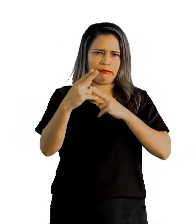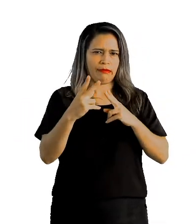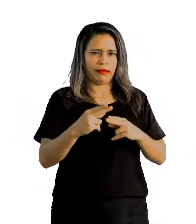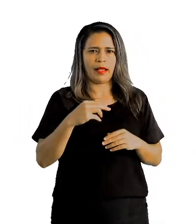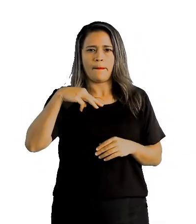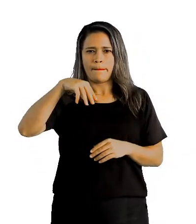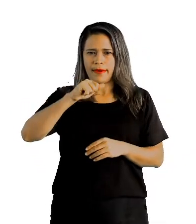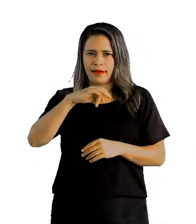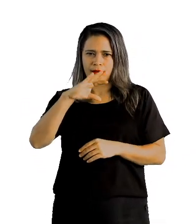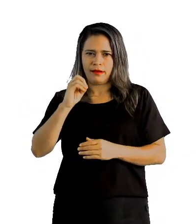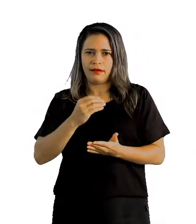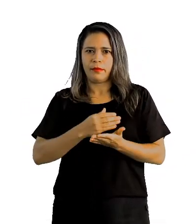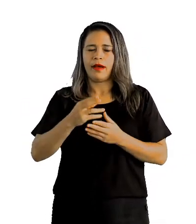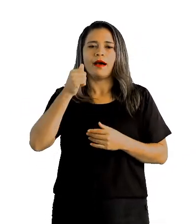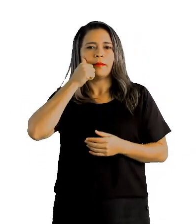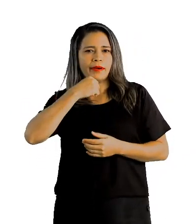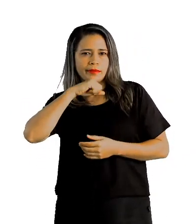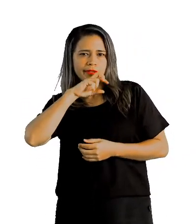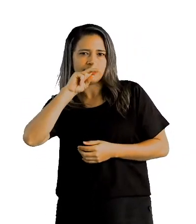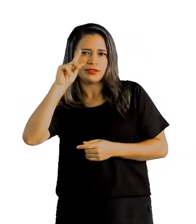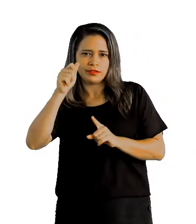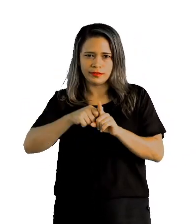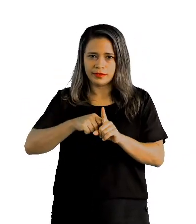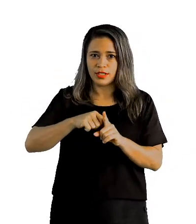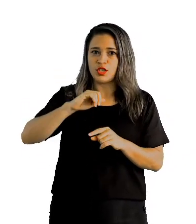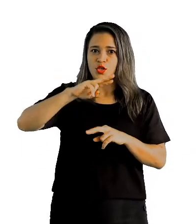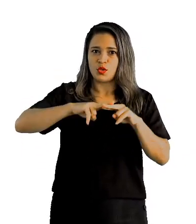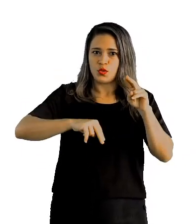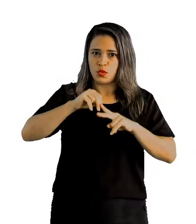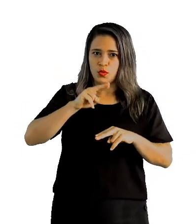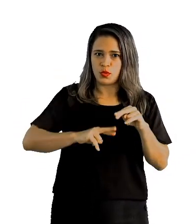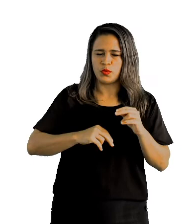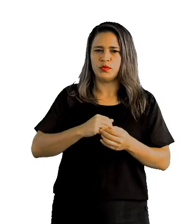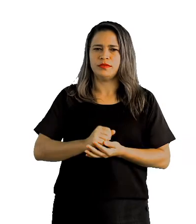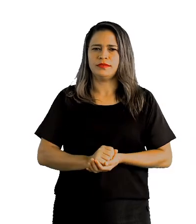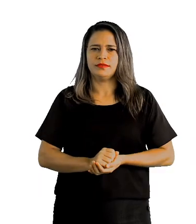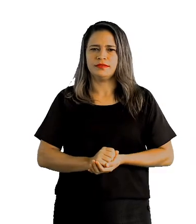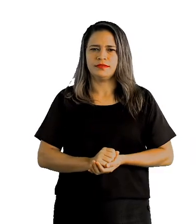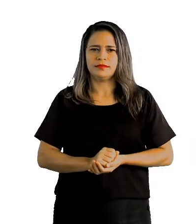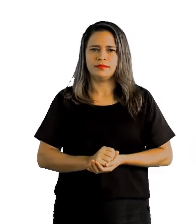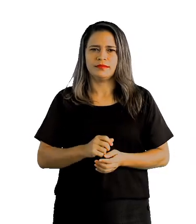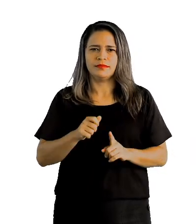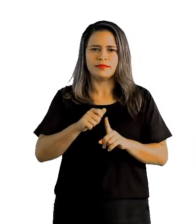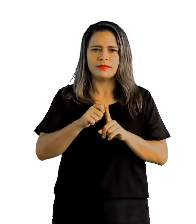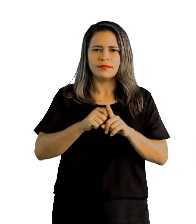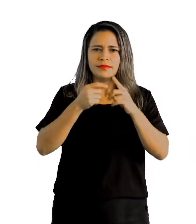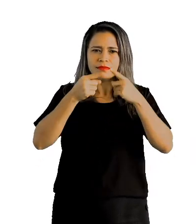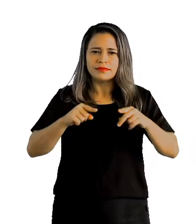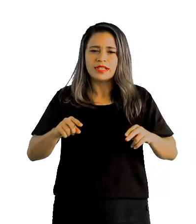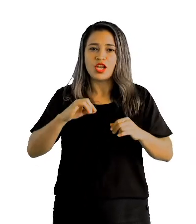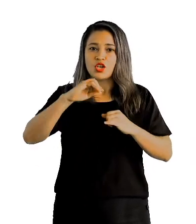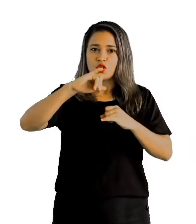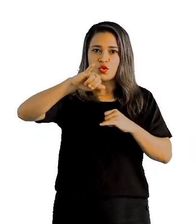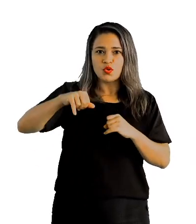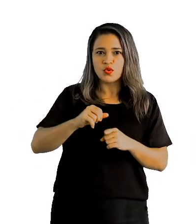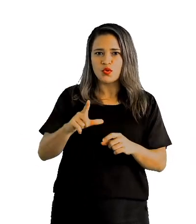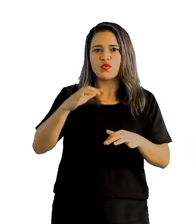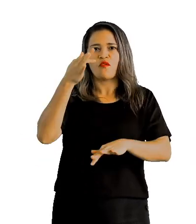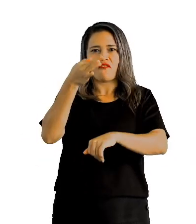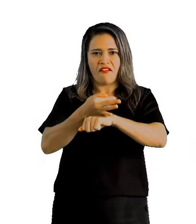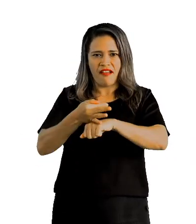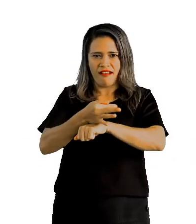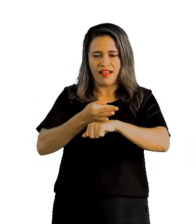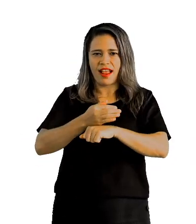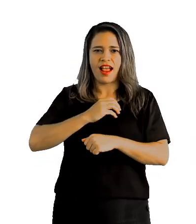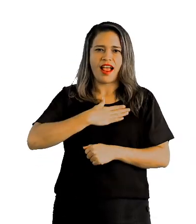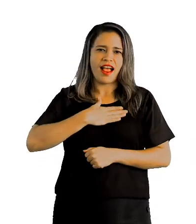maio, mês das mães. Junho, mês de balõezinhos. Mas julho traz nossas férias. Agosto é o mês